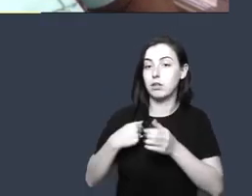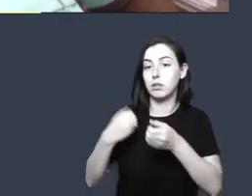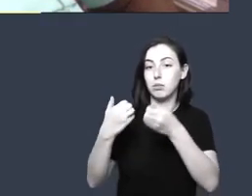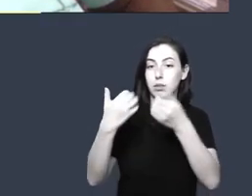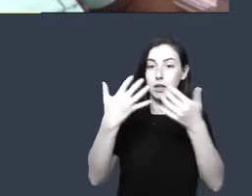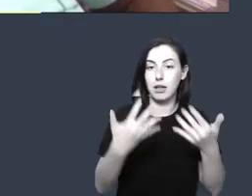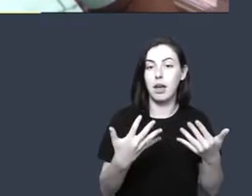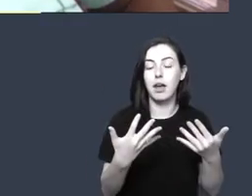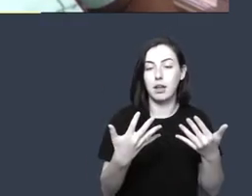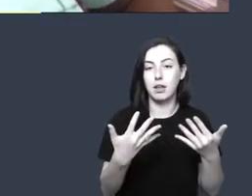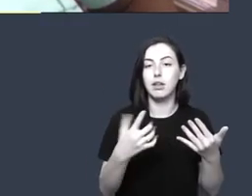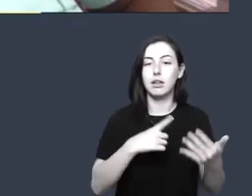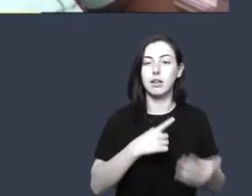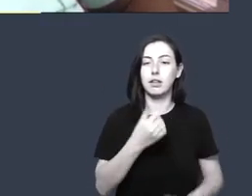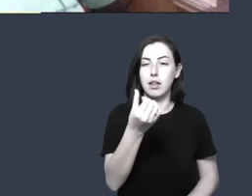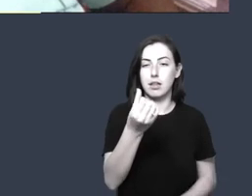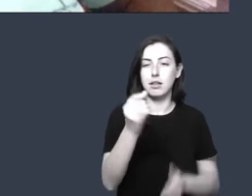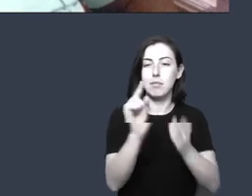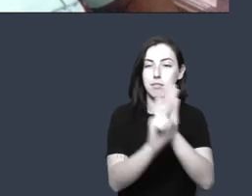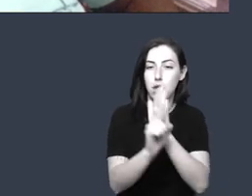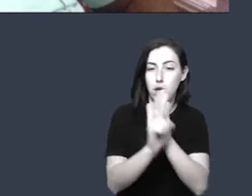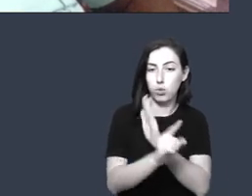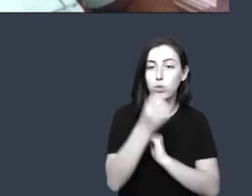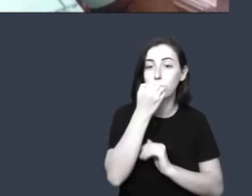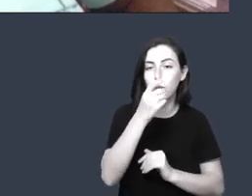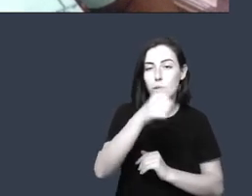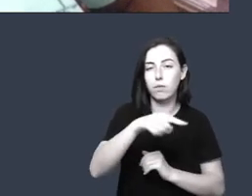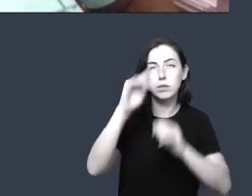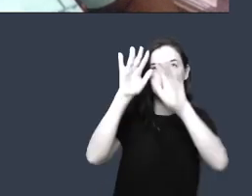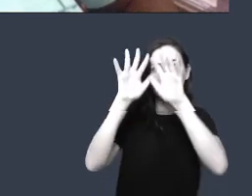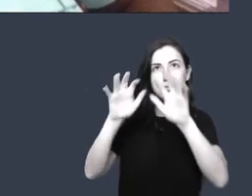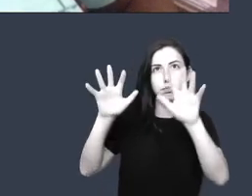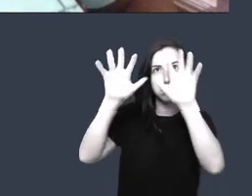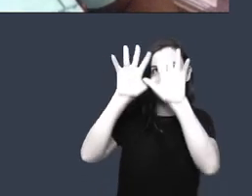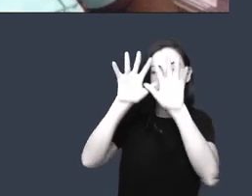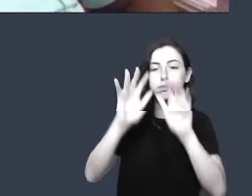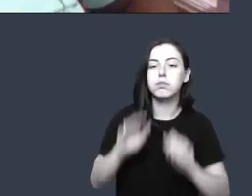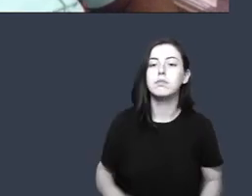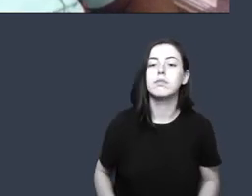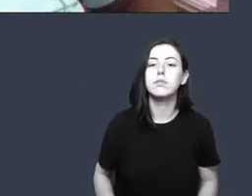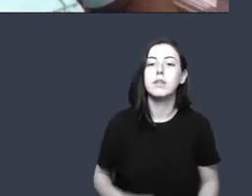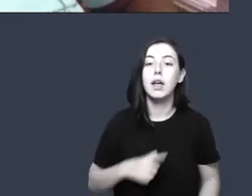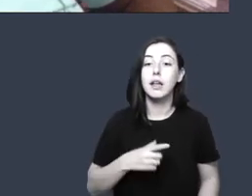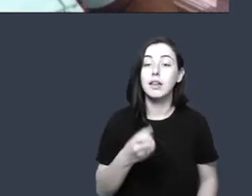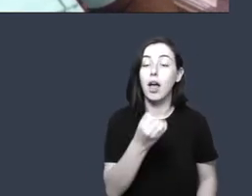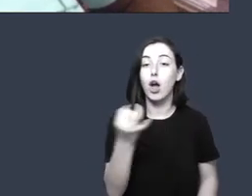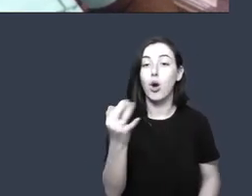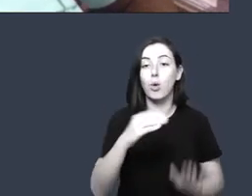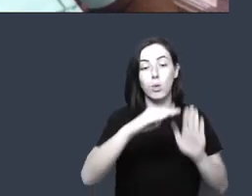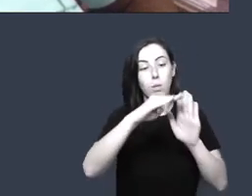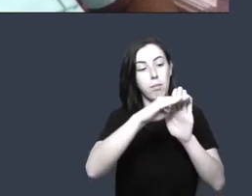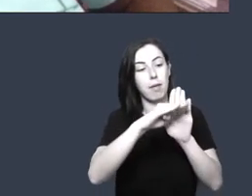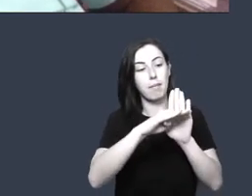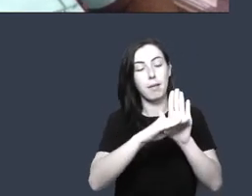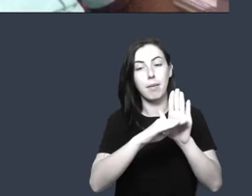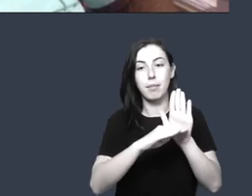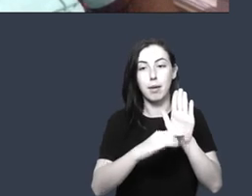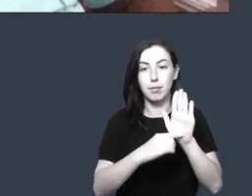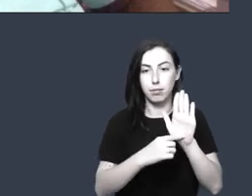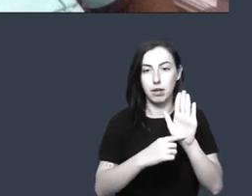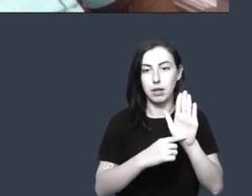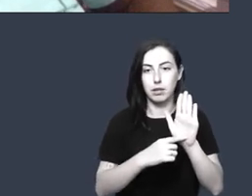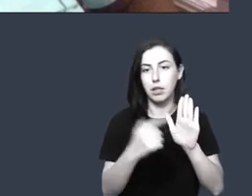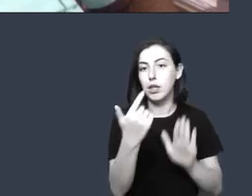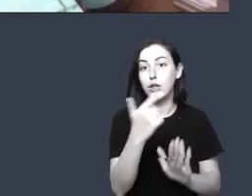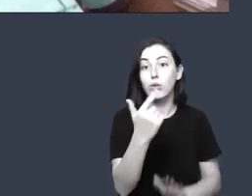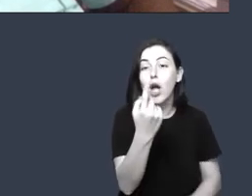falei 6 perguntas que você tem que pensar, tem alguns protocolos, eu acho que ainda não tem assim o protocolo, mas tem